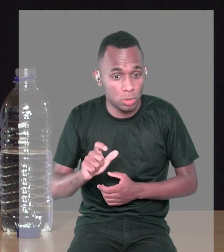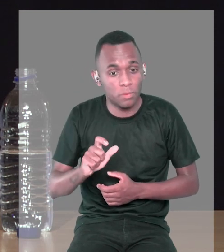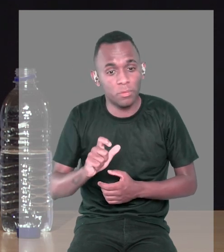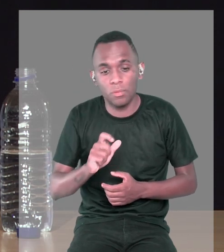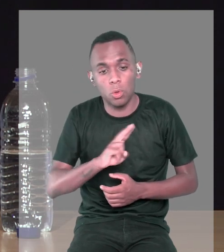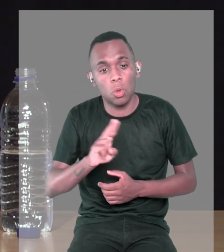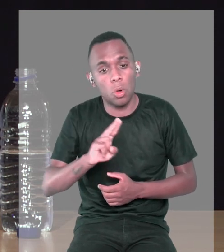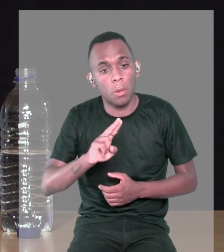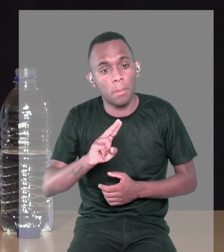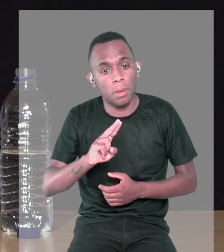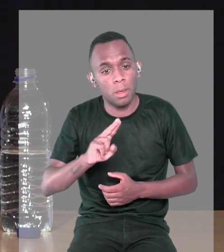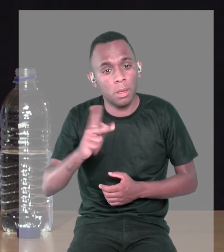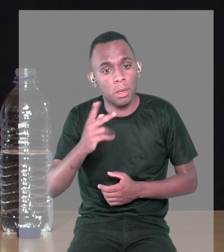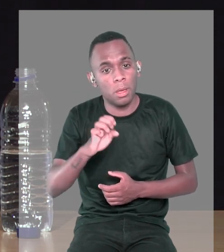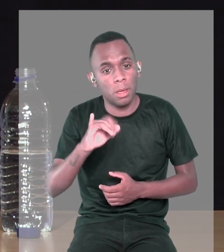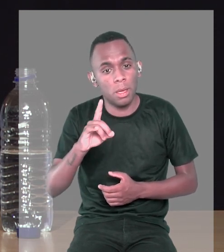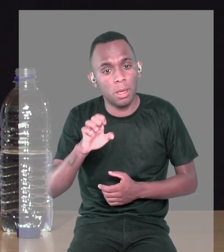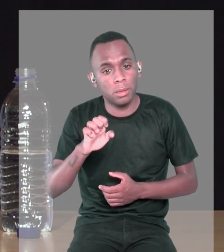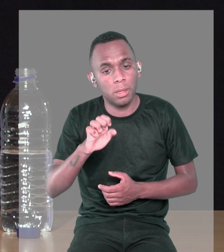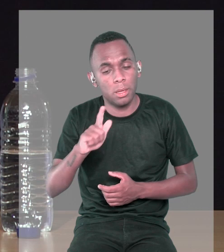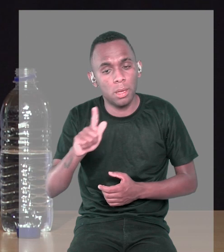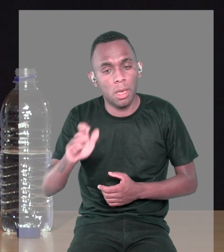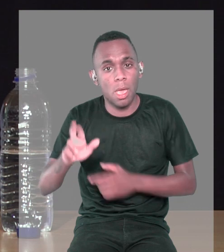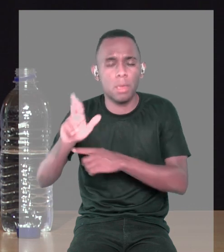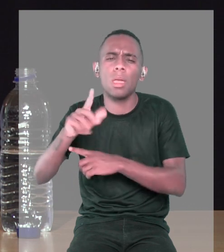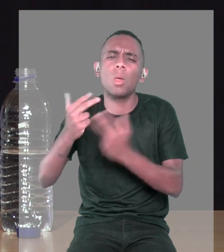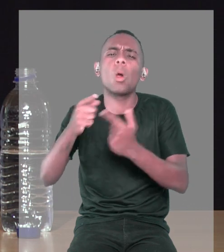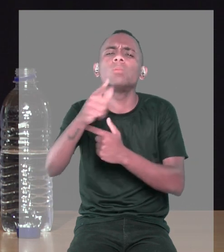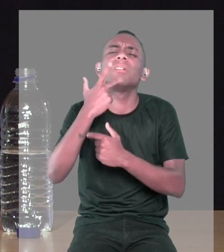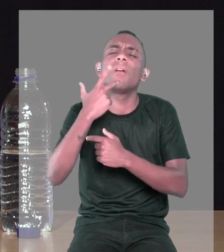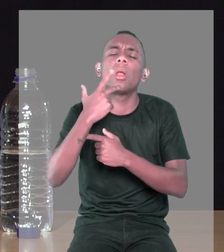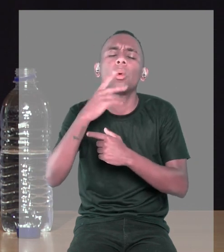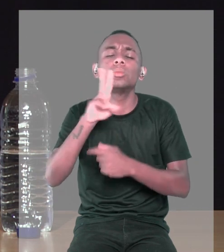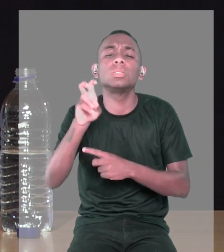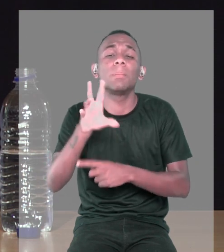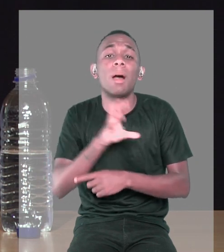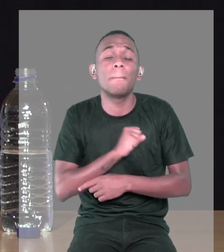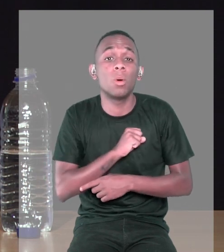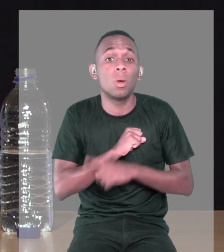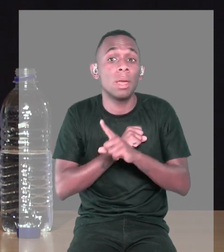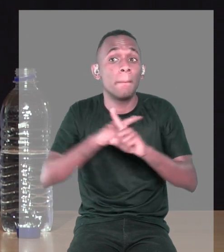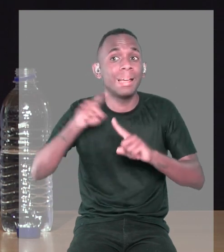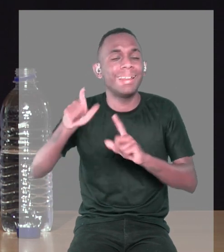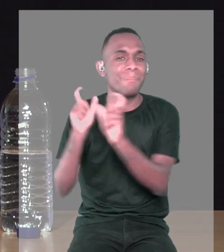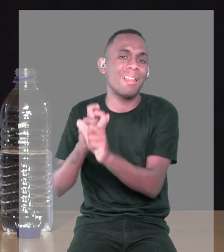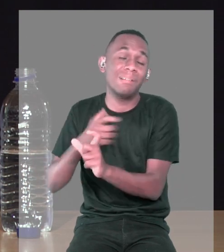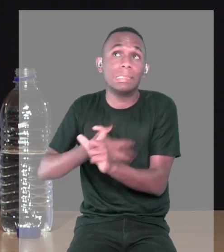a palavra amor, com a palavra vida. Ele achava que a palavra vida também estava muito